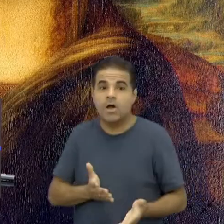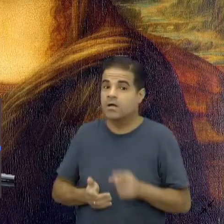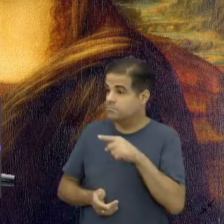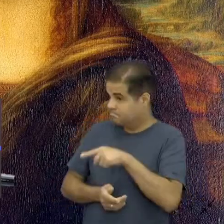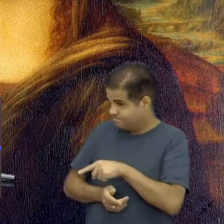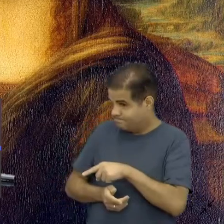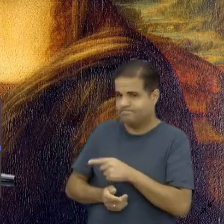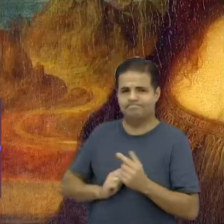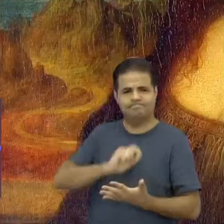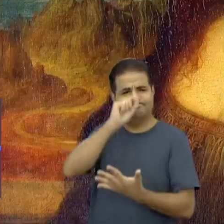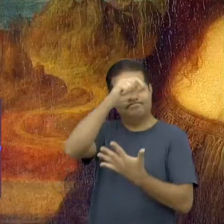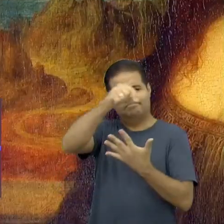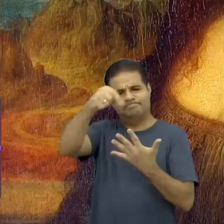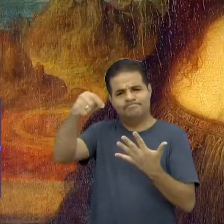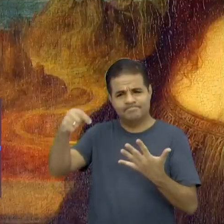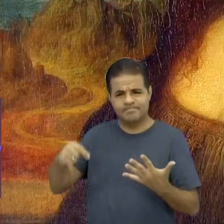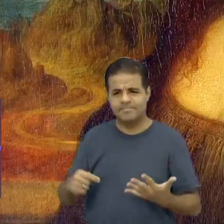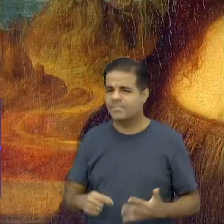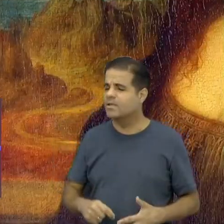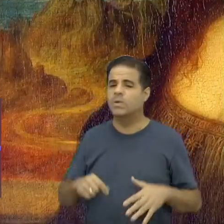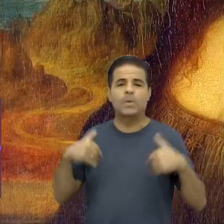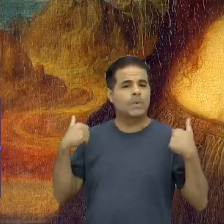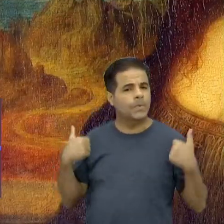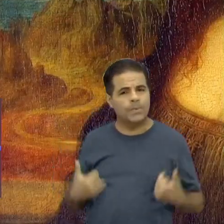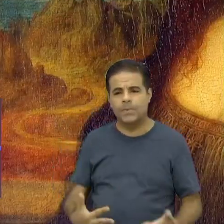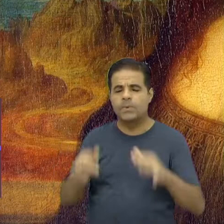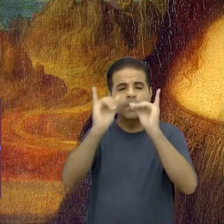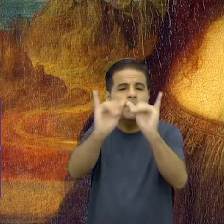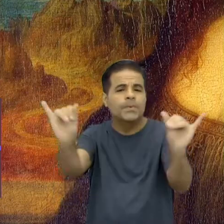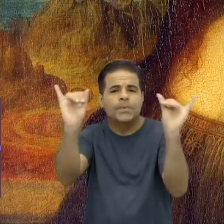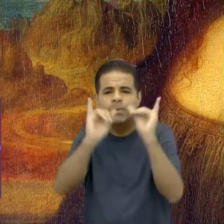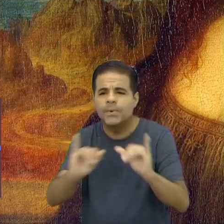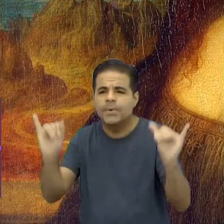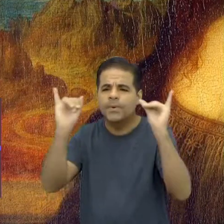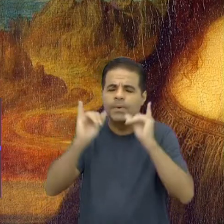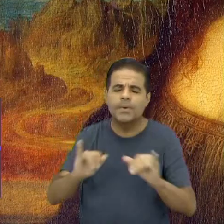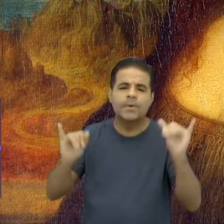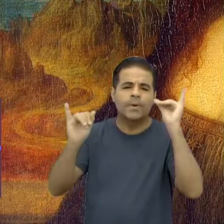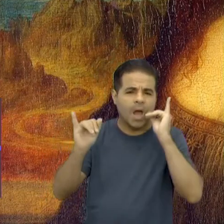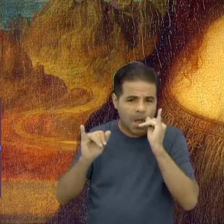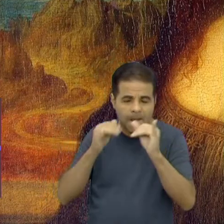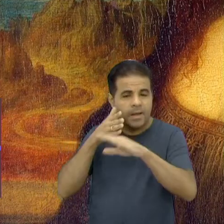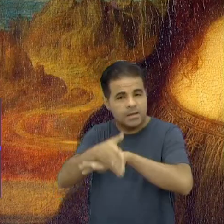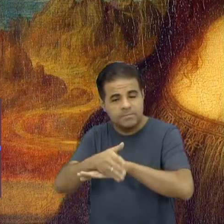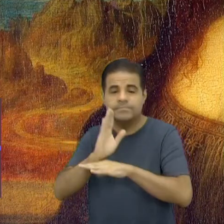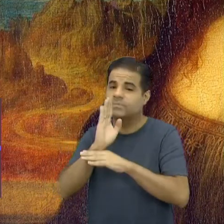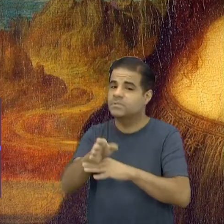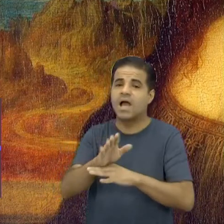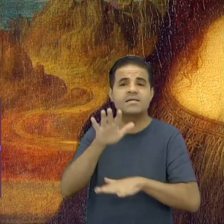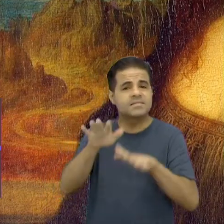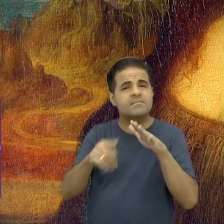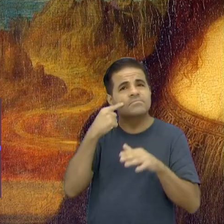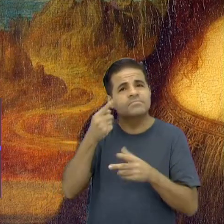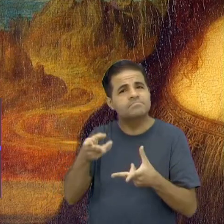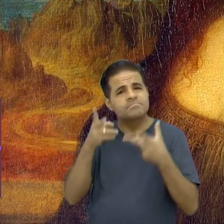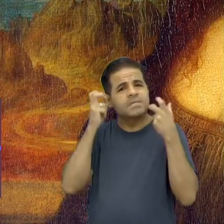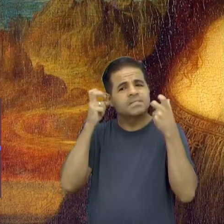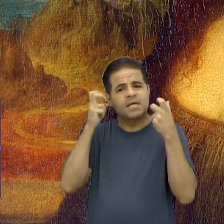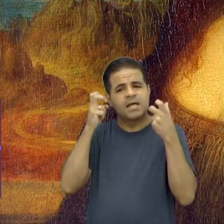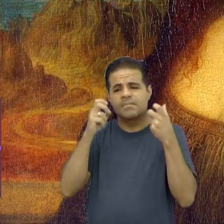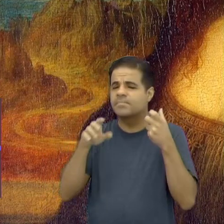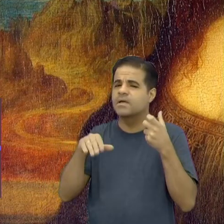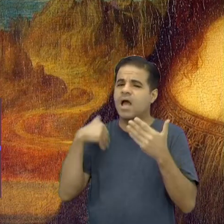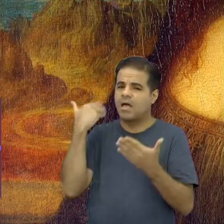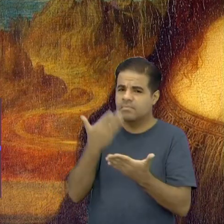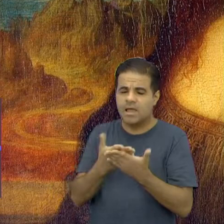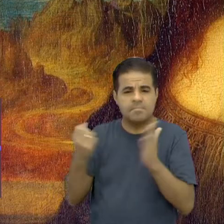tem bastante. Então, são campos, na publicidade interfere diretamente. Por quê? Às vezes a gente percebe que até